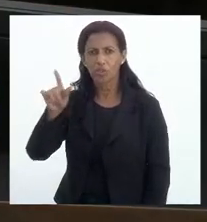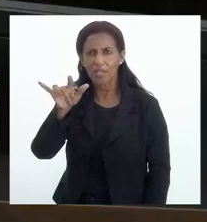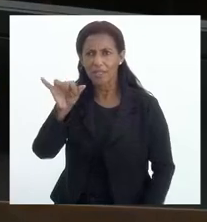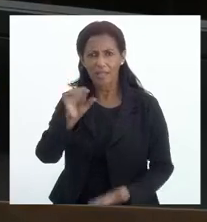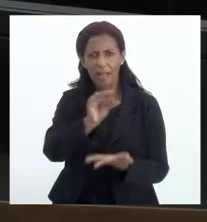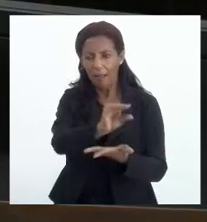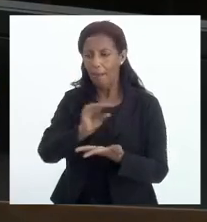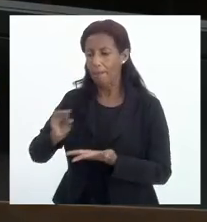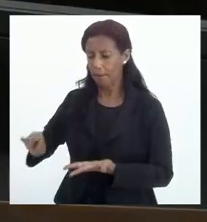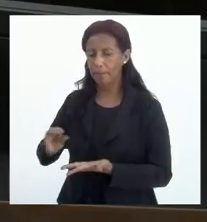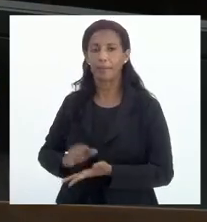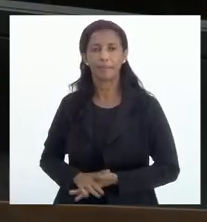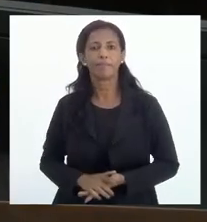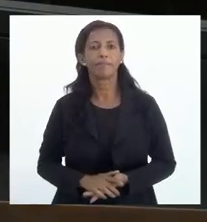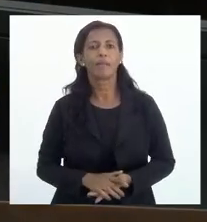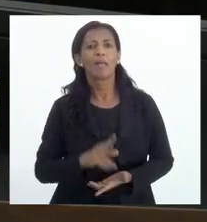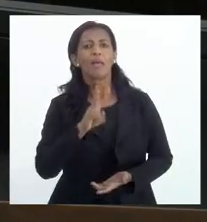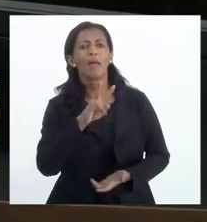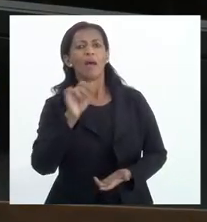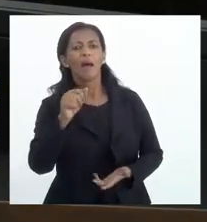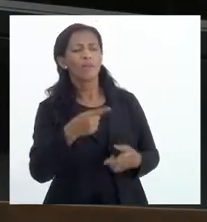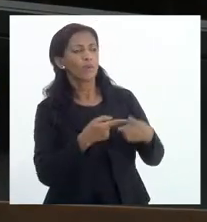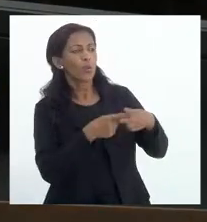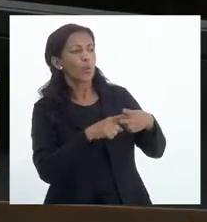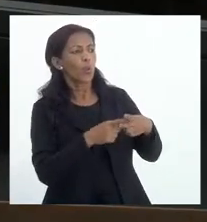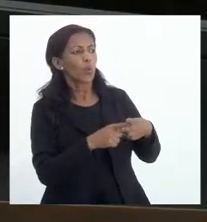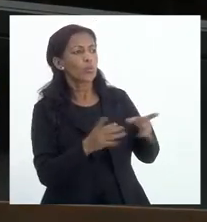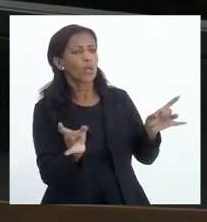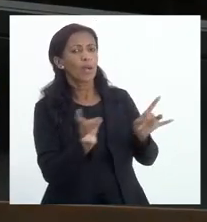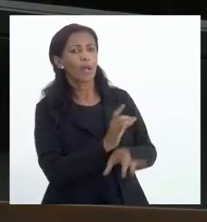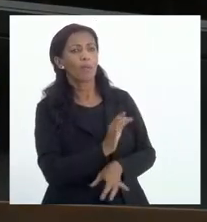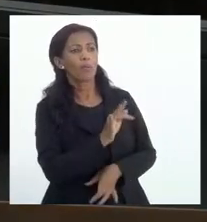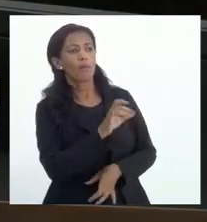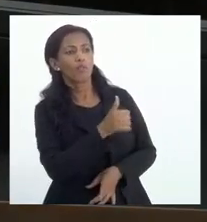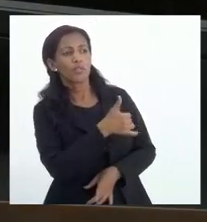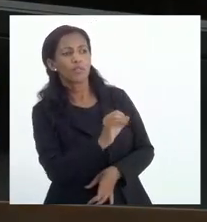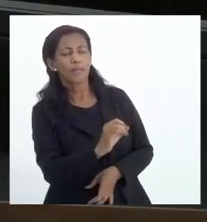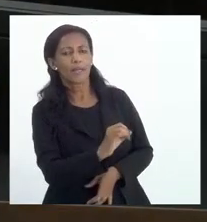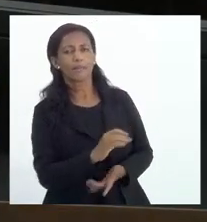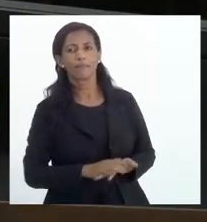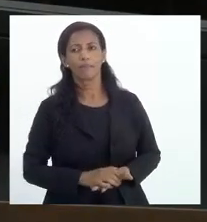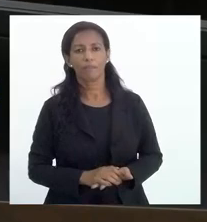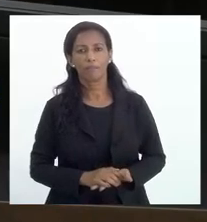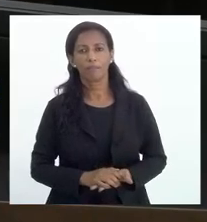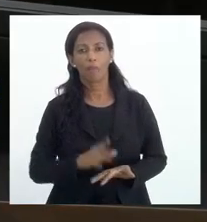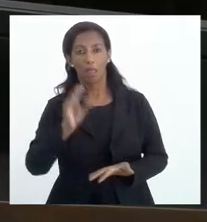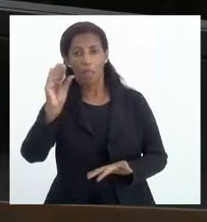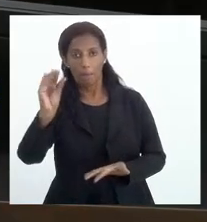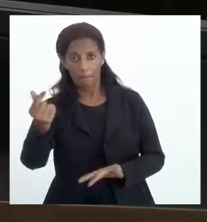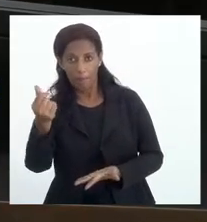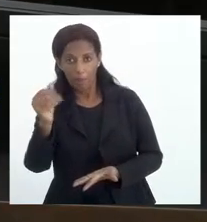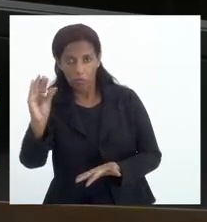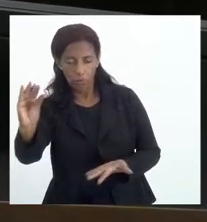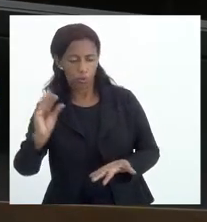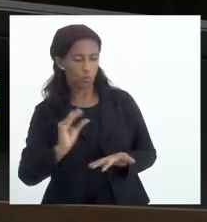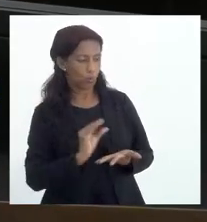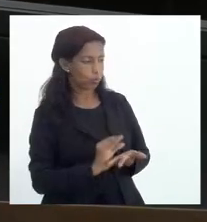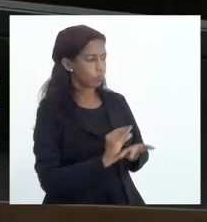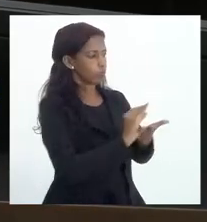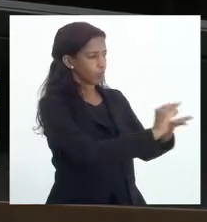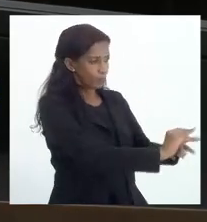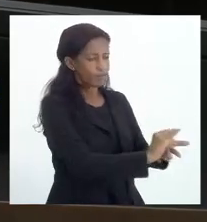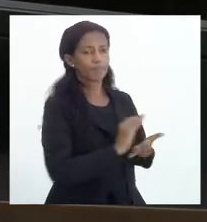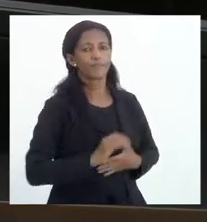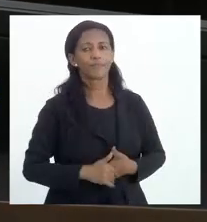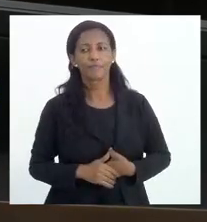mando. Ah, vai ter uma manutenção, acabou a da fonte 100. Eu vou e pego aquela fonte 145 e jogo